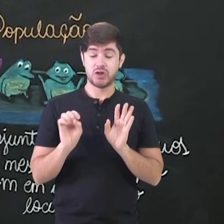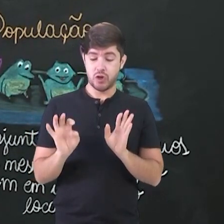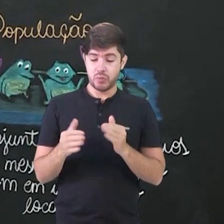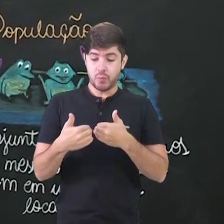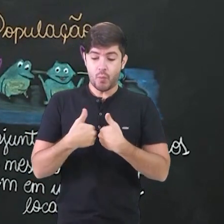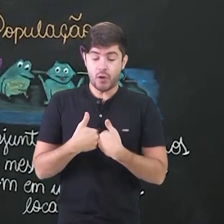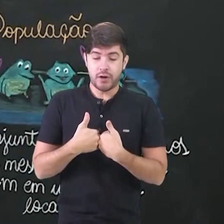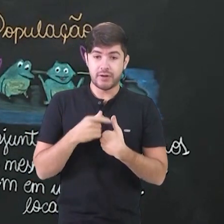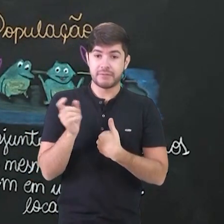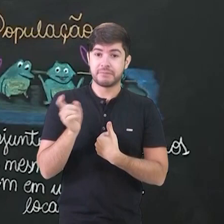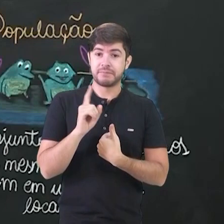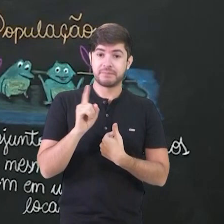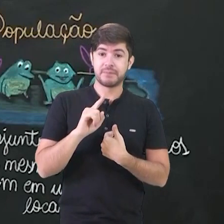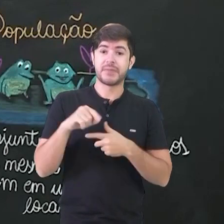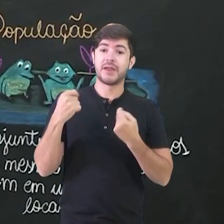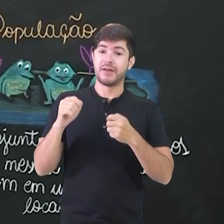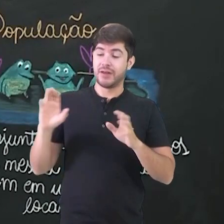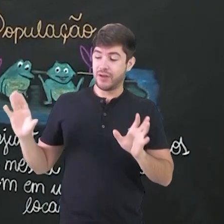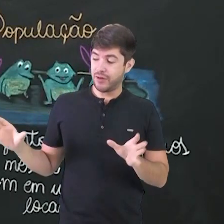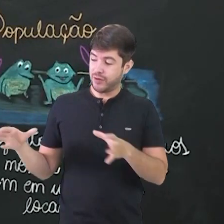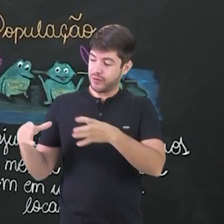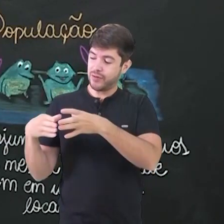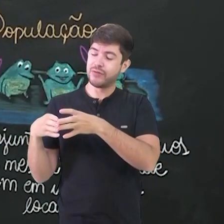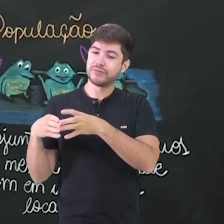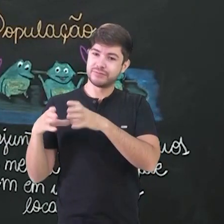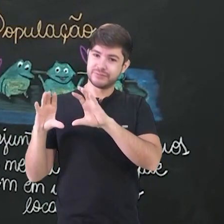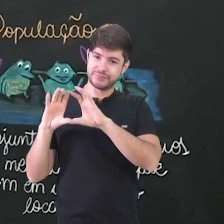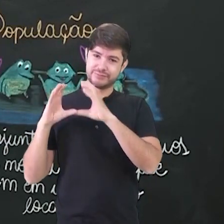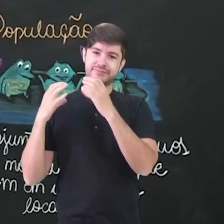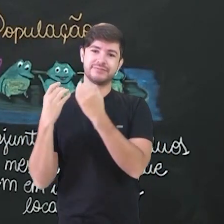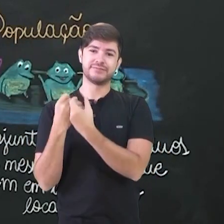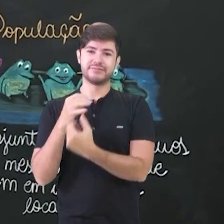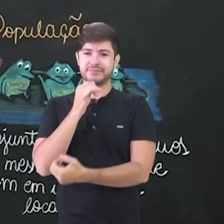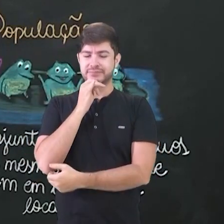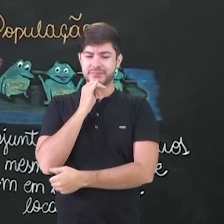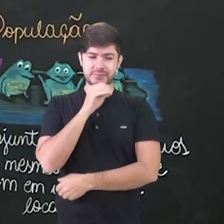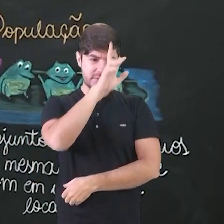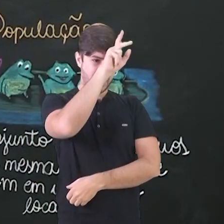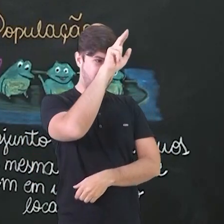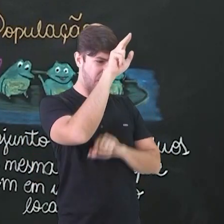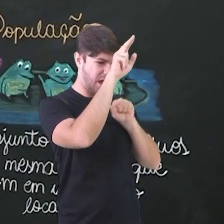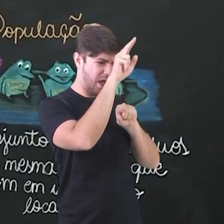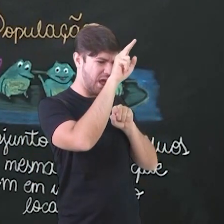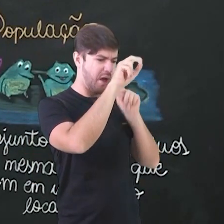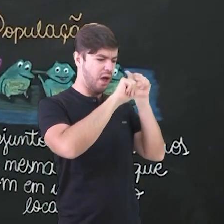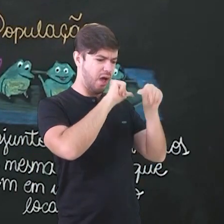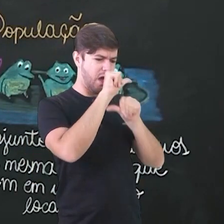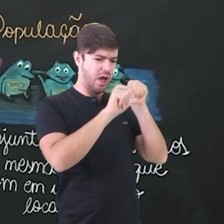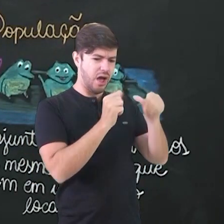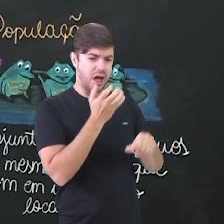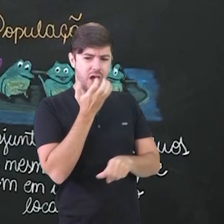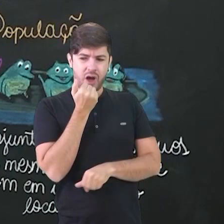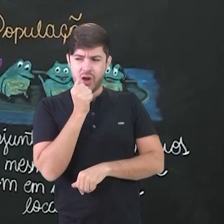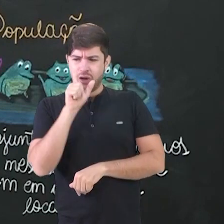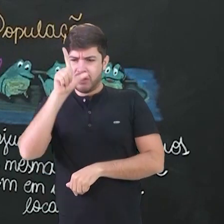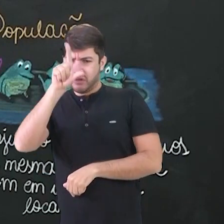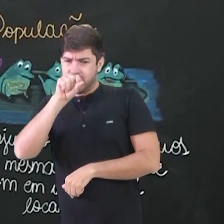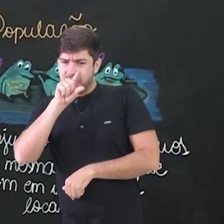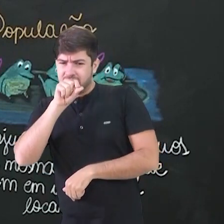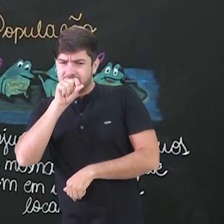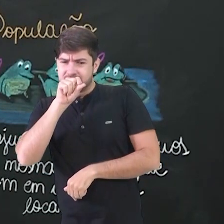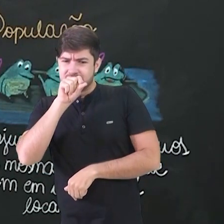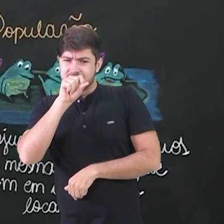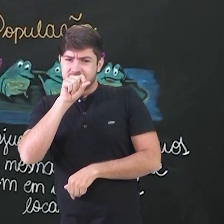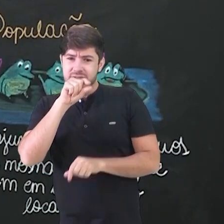está isolada ali. Ela está no meio de uma comunidade. Será que essa joaninha não ia ser justamente a comida dessa ave aqui?